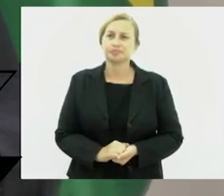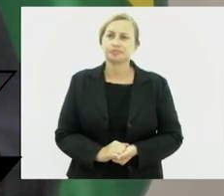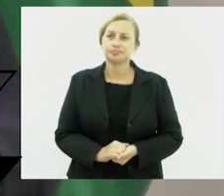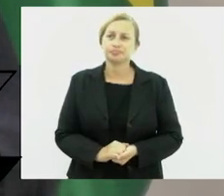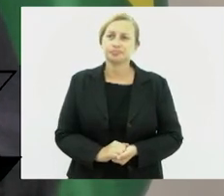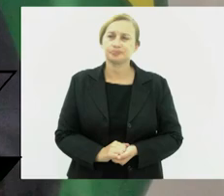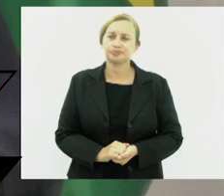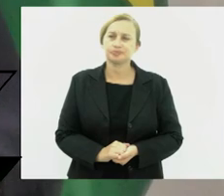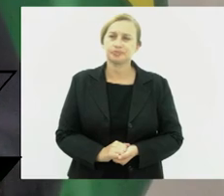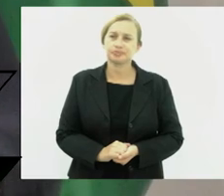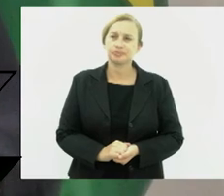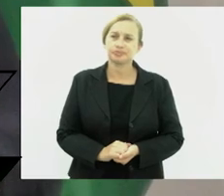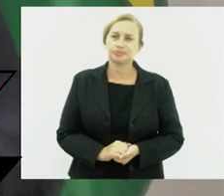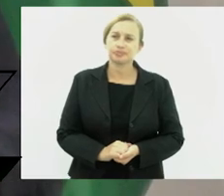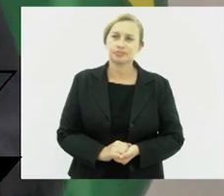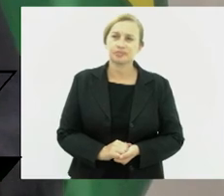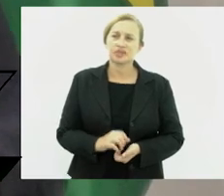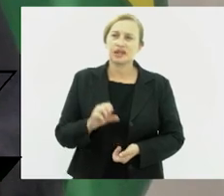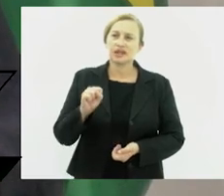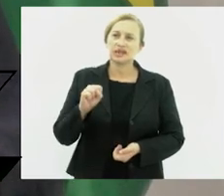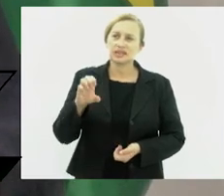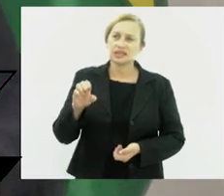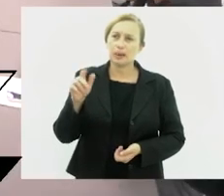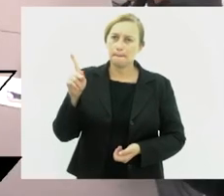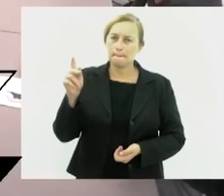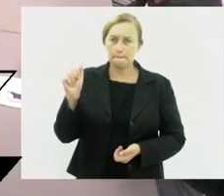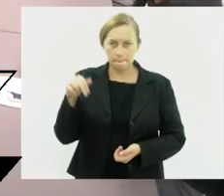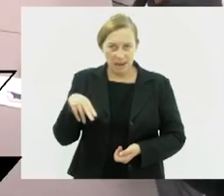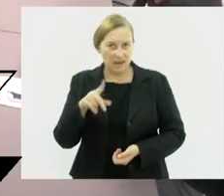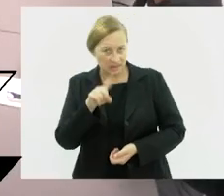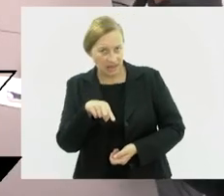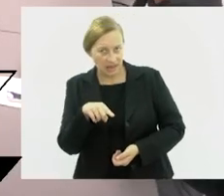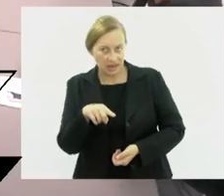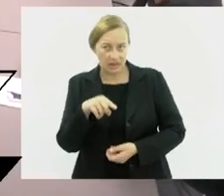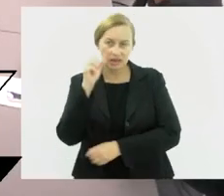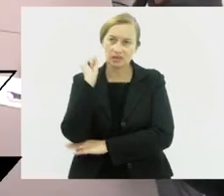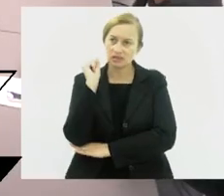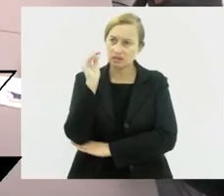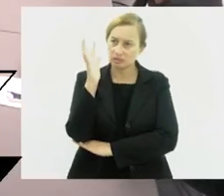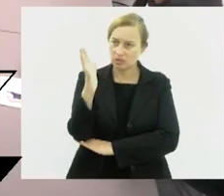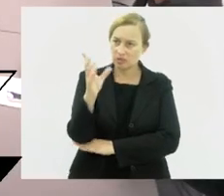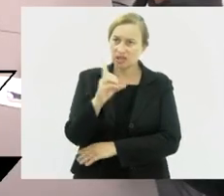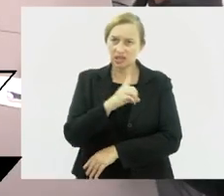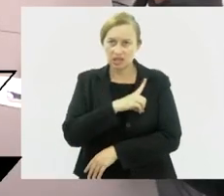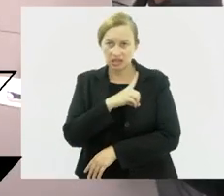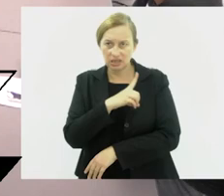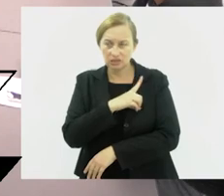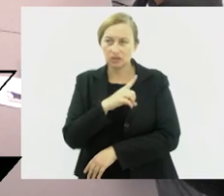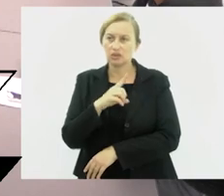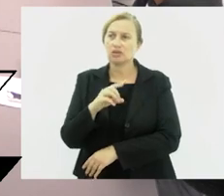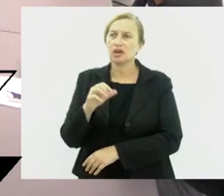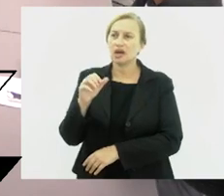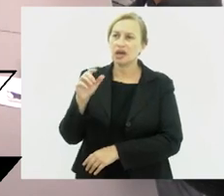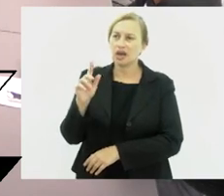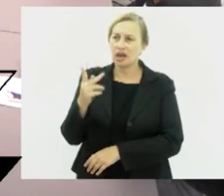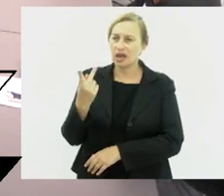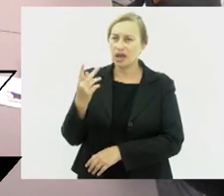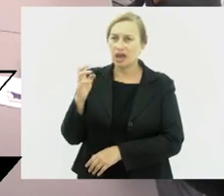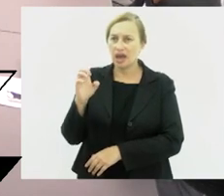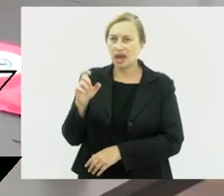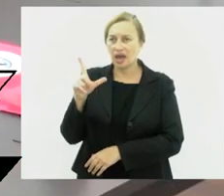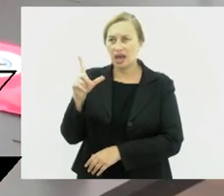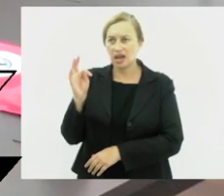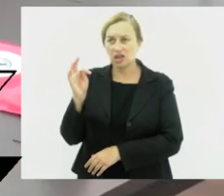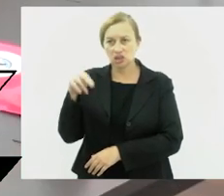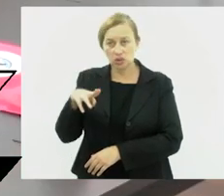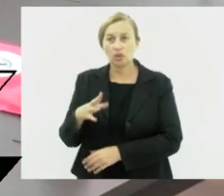da delegacia do CEPAM, é isso? Do meio ambiente? Dr. Wellington. Quero agradecer